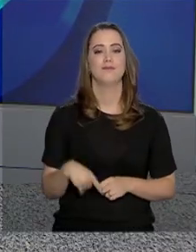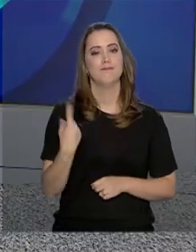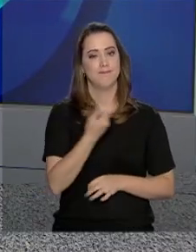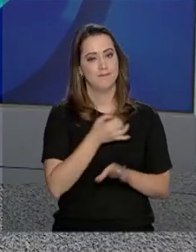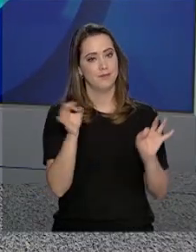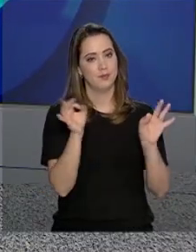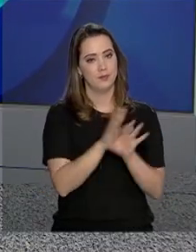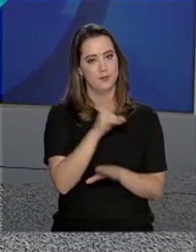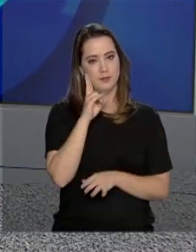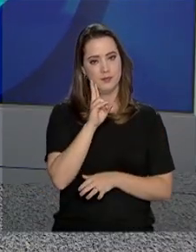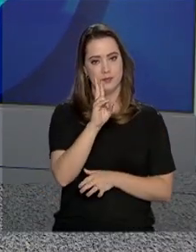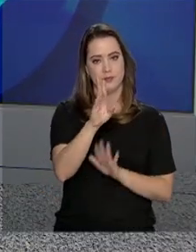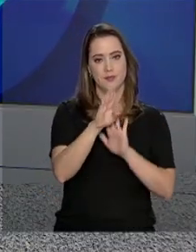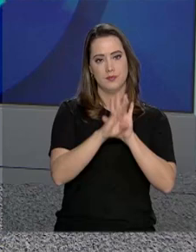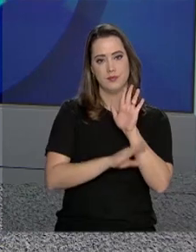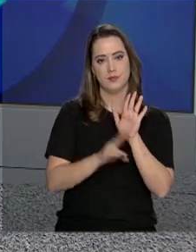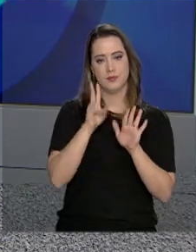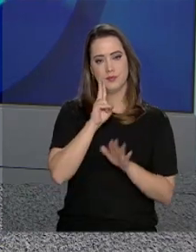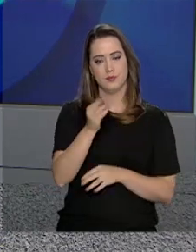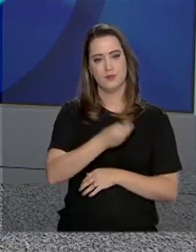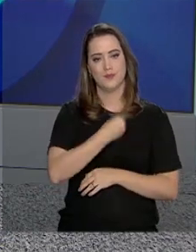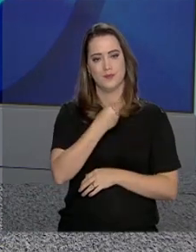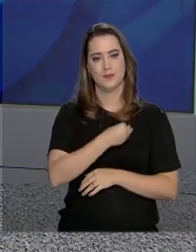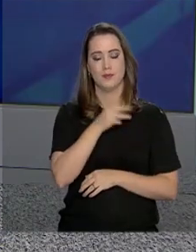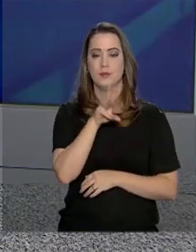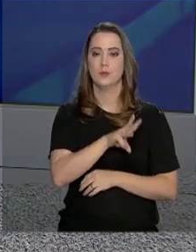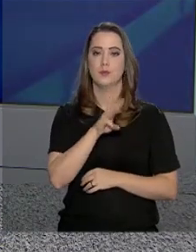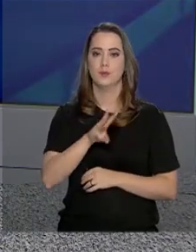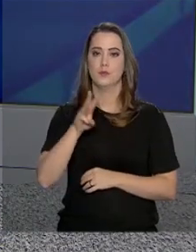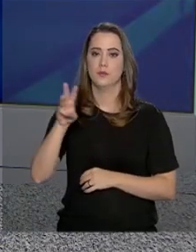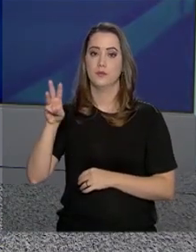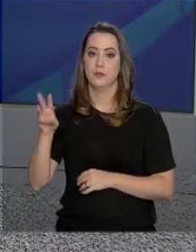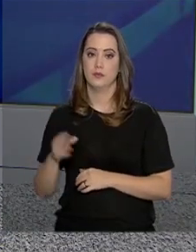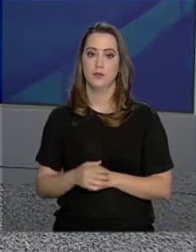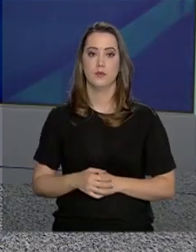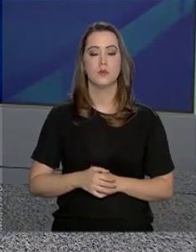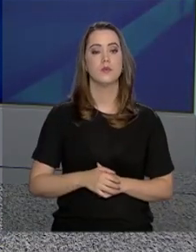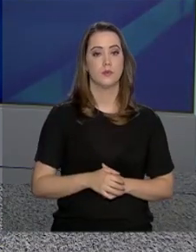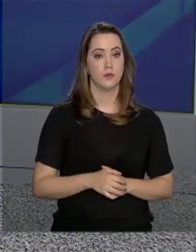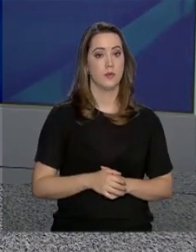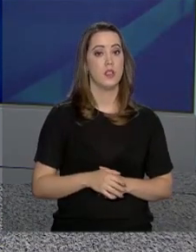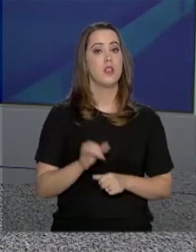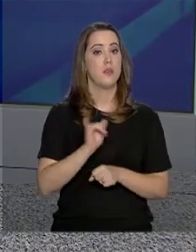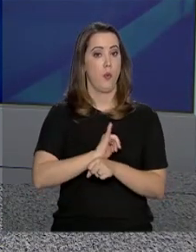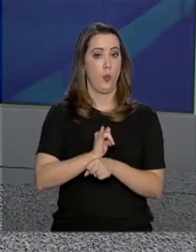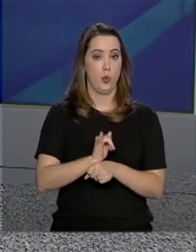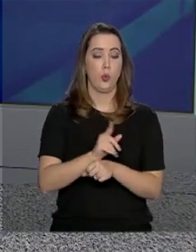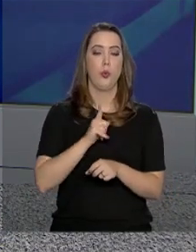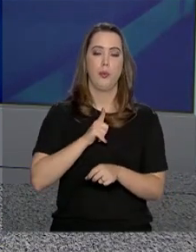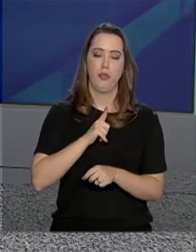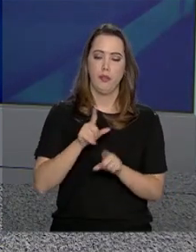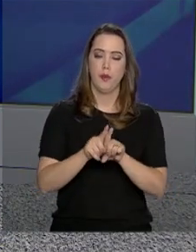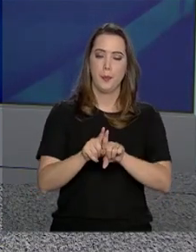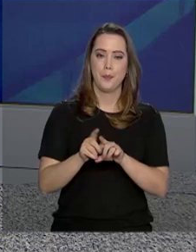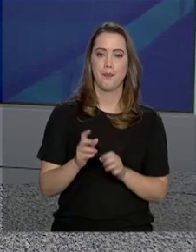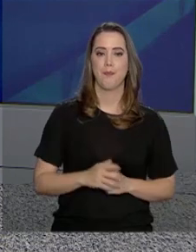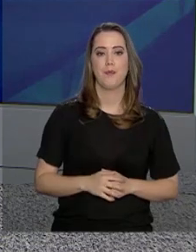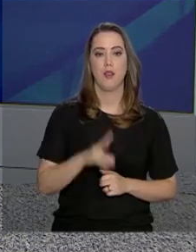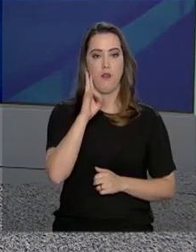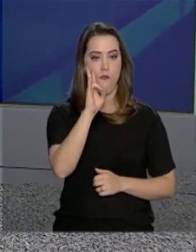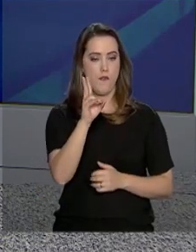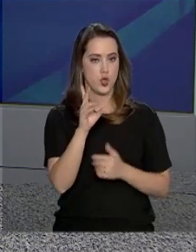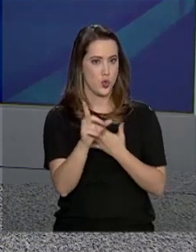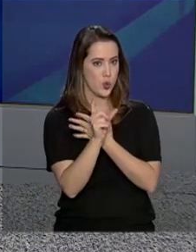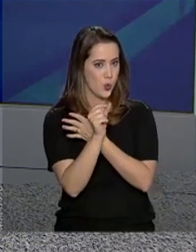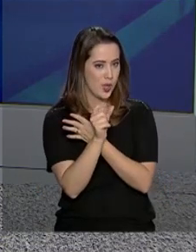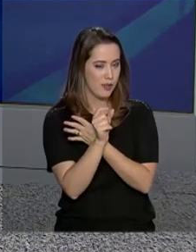Nós ficamos por aqui. Toda a nossa programação você acompanha ao vivo pelo site da NBR e pelo canal no YouTube. Acesse também